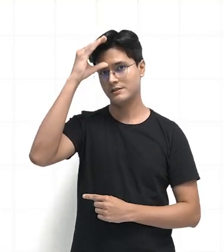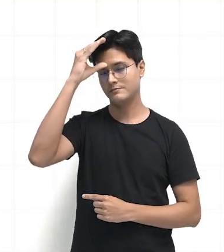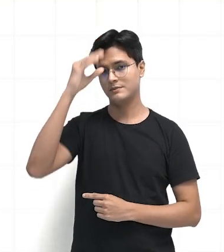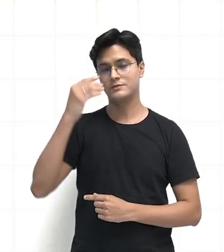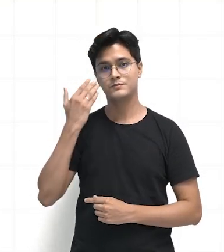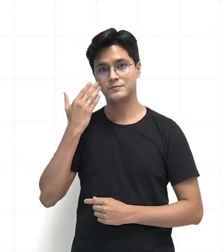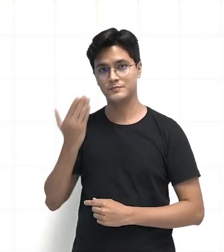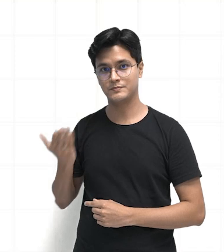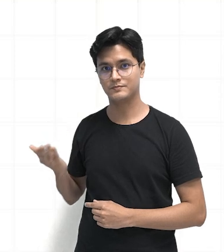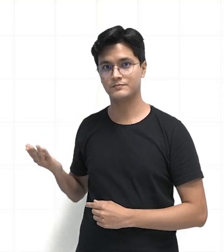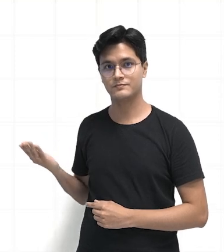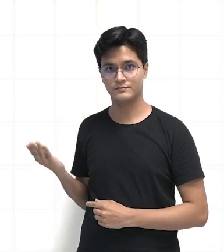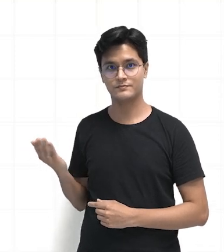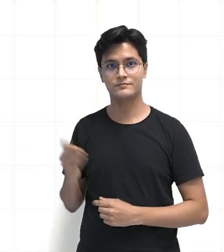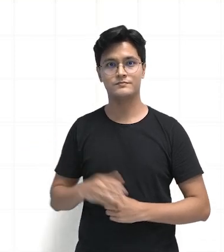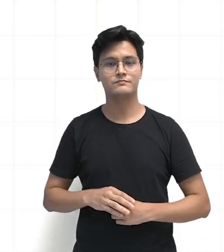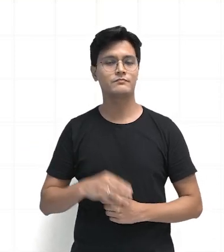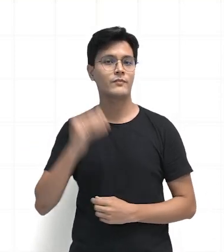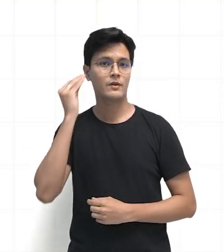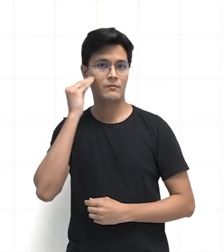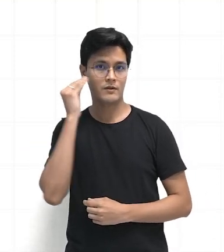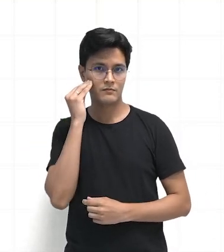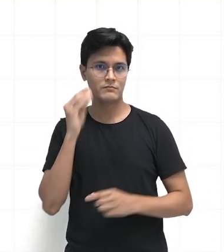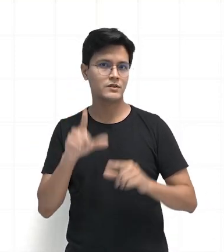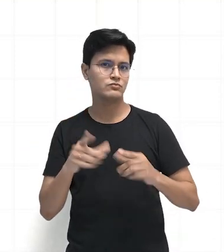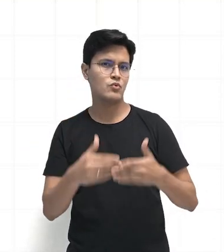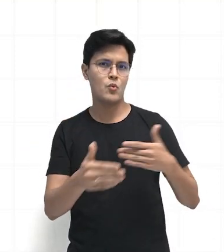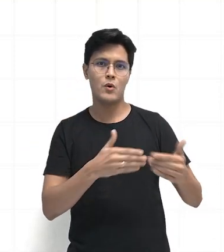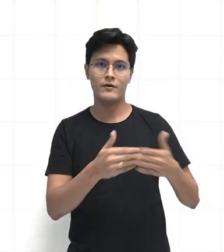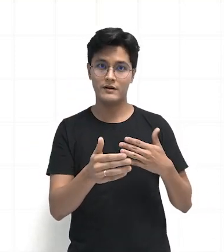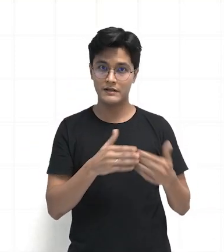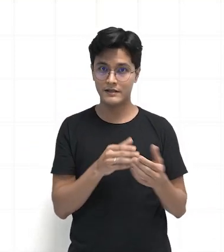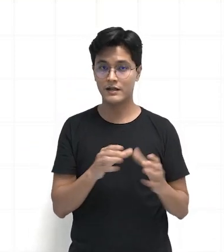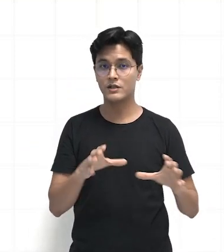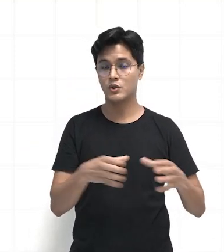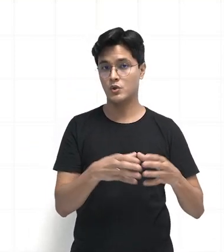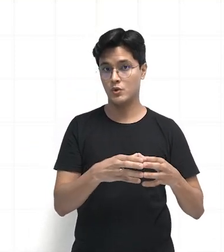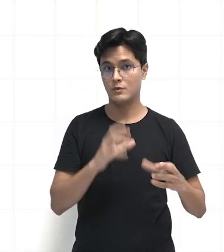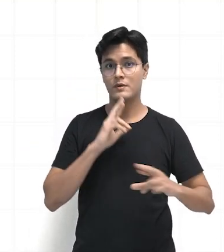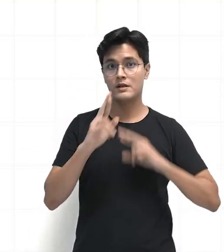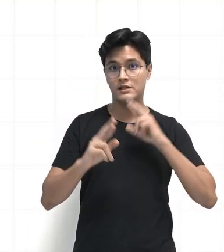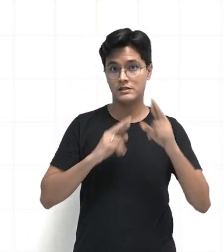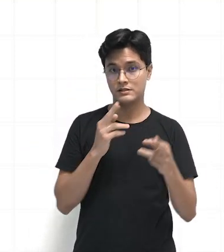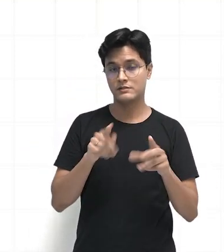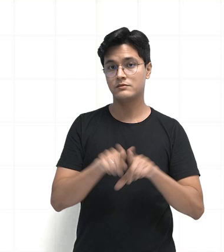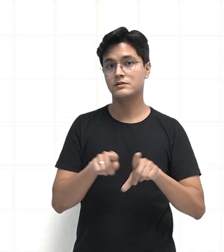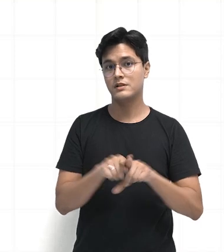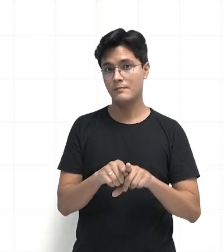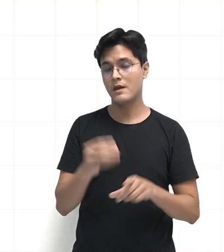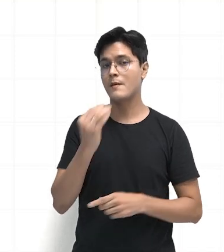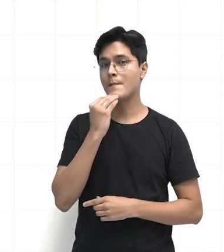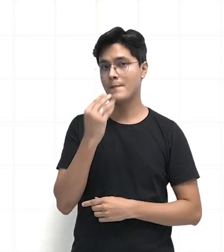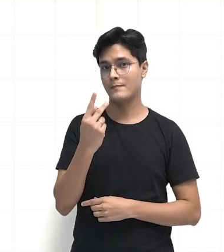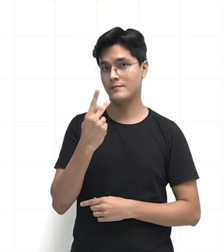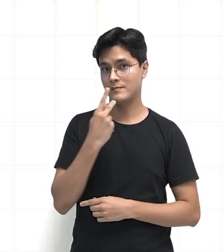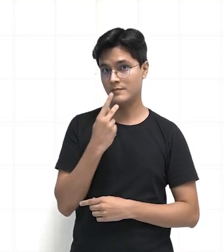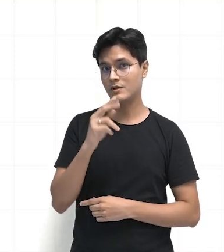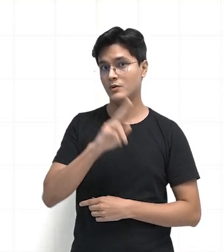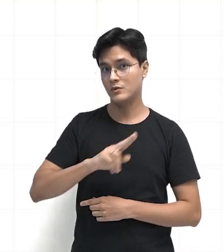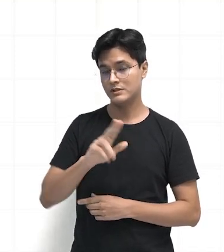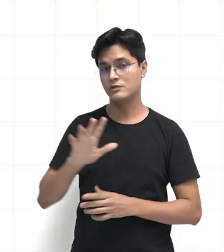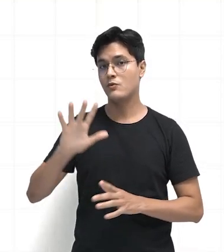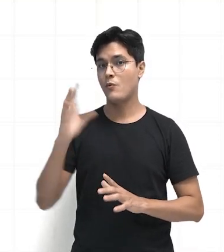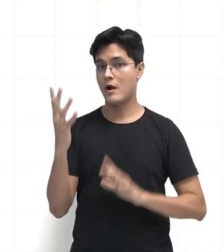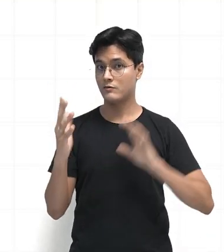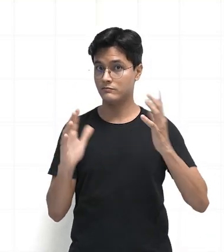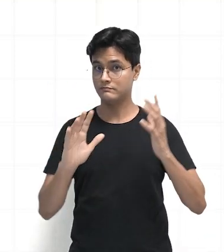é experimentos aleatórios, espaço amostral e estimativas de probabilidade por meio de frequência de ocorrência.